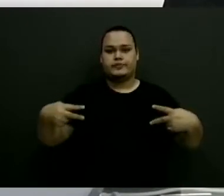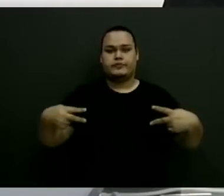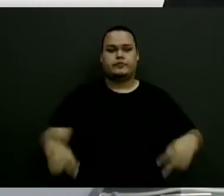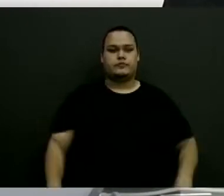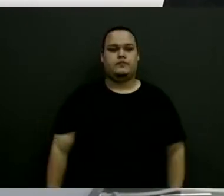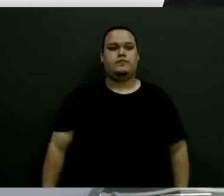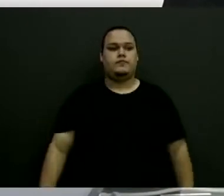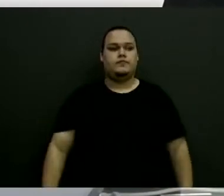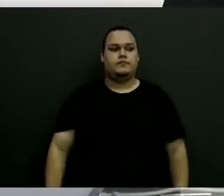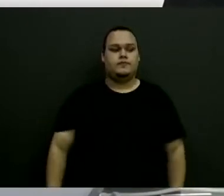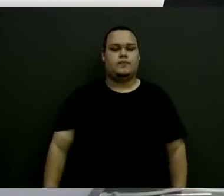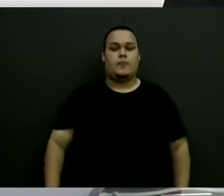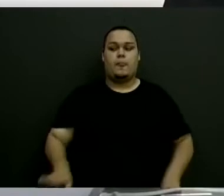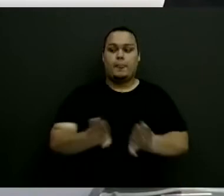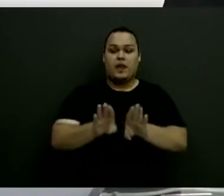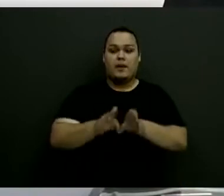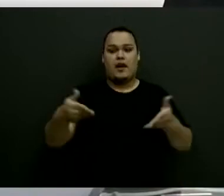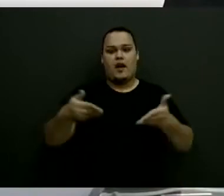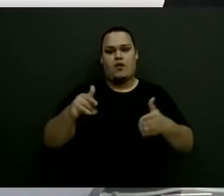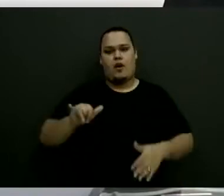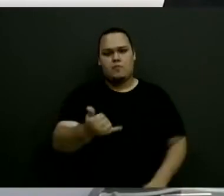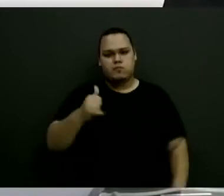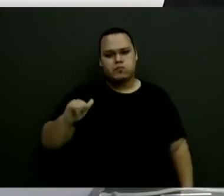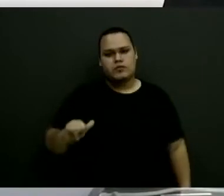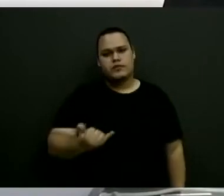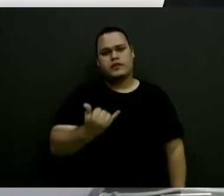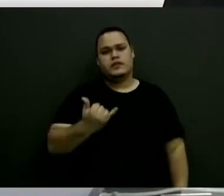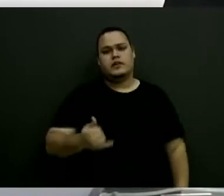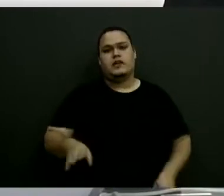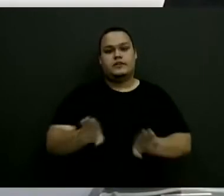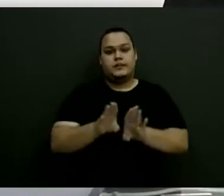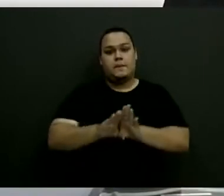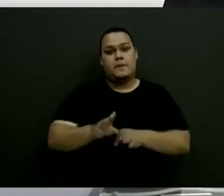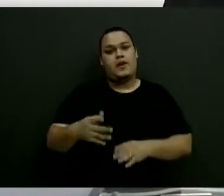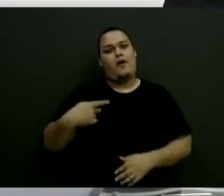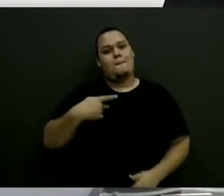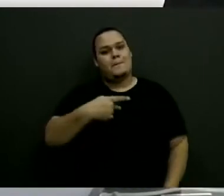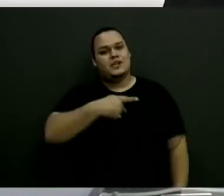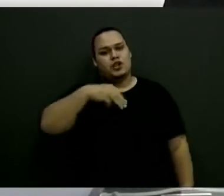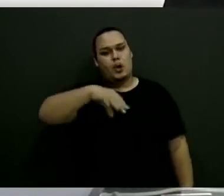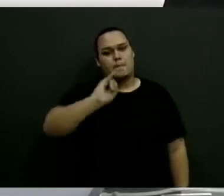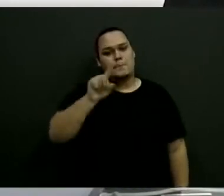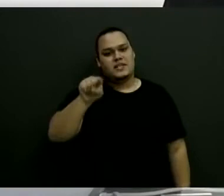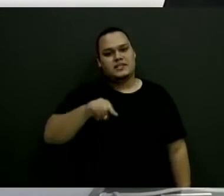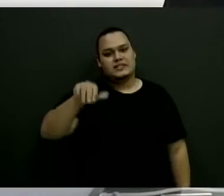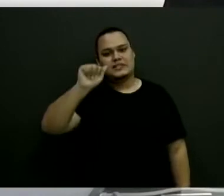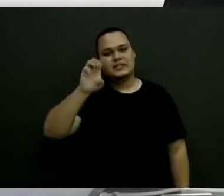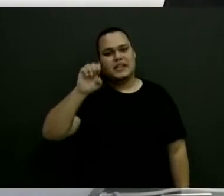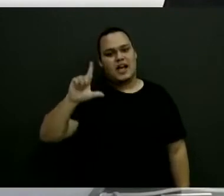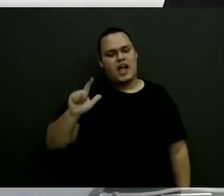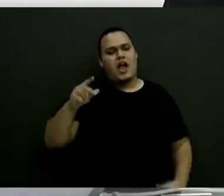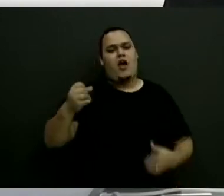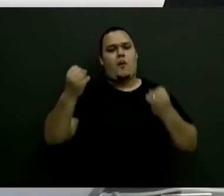Quero aproveitar e dizer que, como o pastor Misael pregou aqui sobre oração, a vida de Jesus, o segredo é